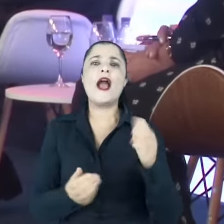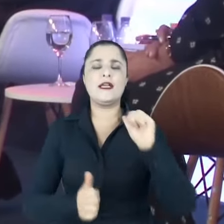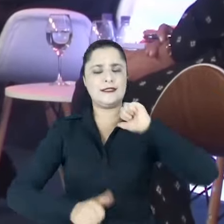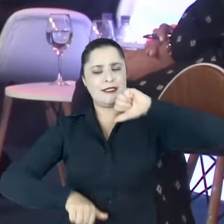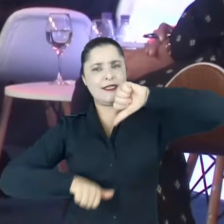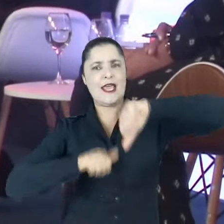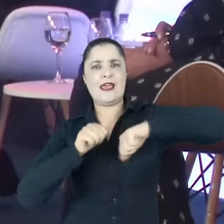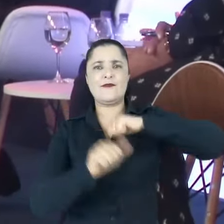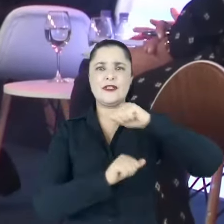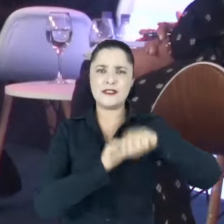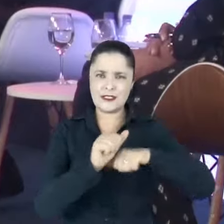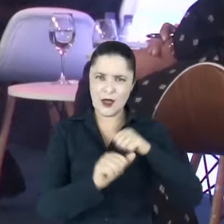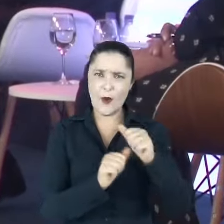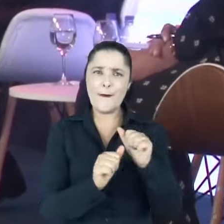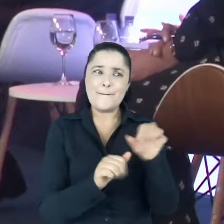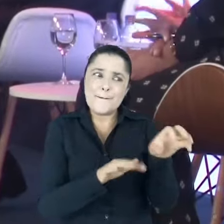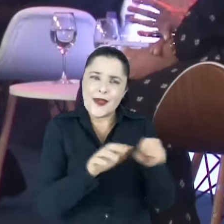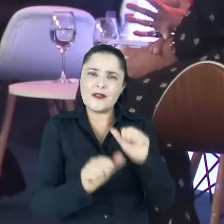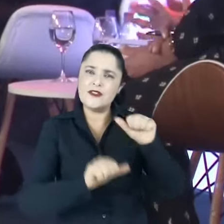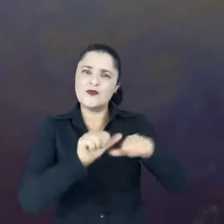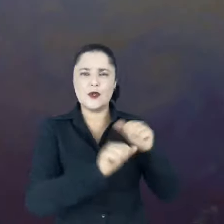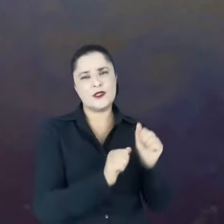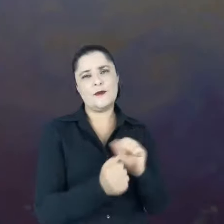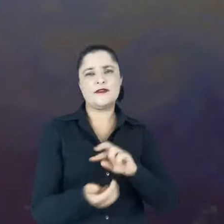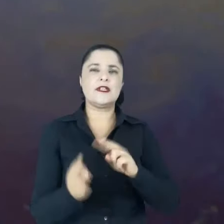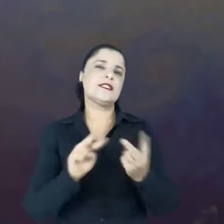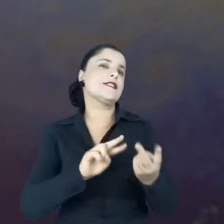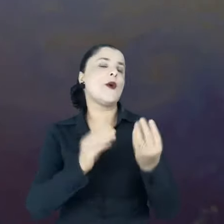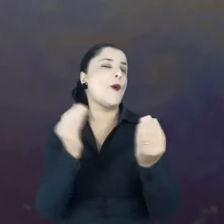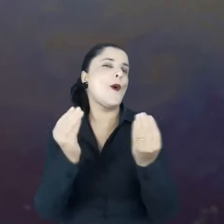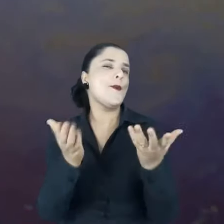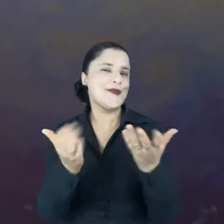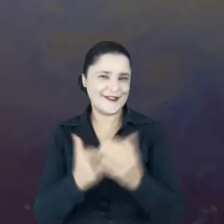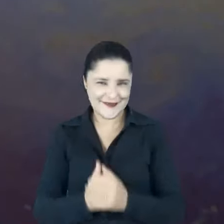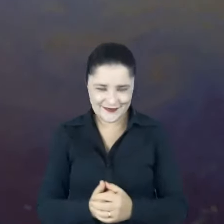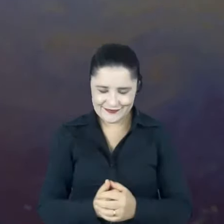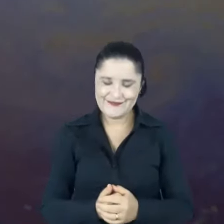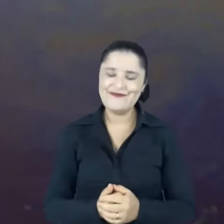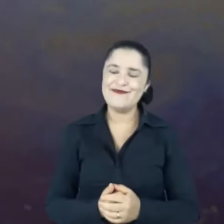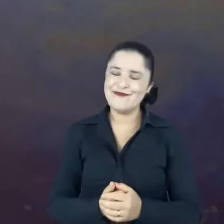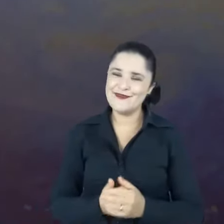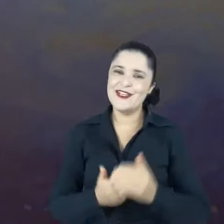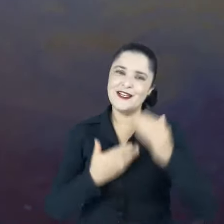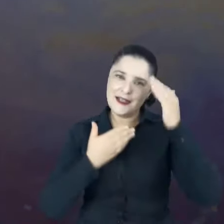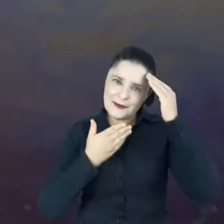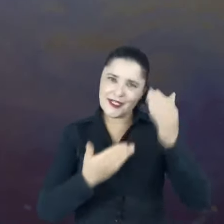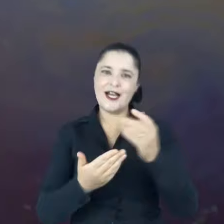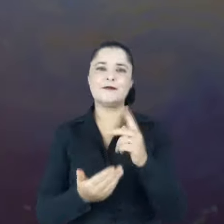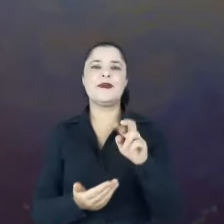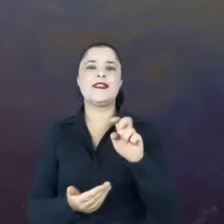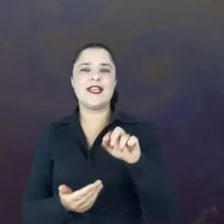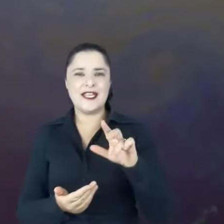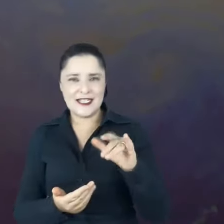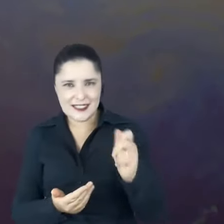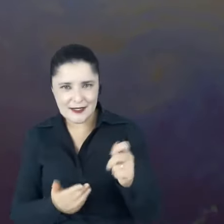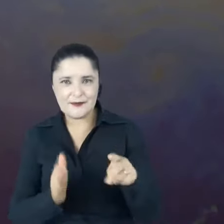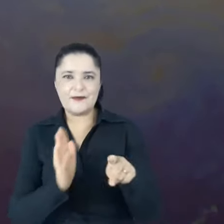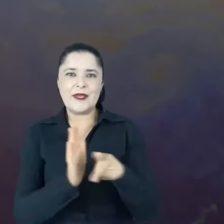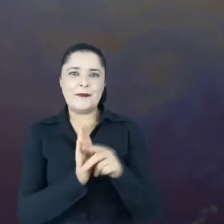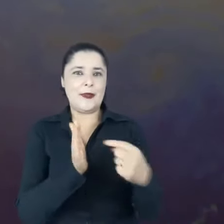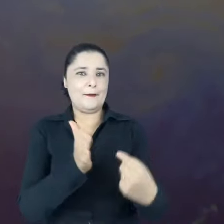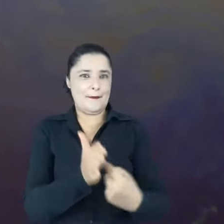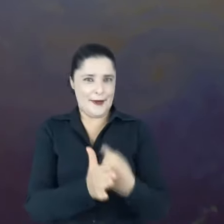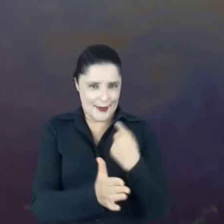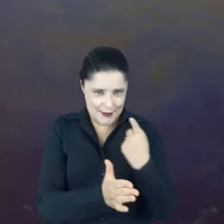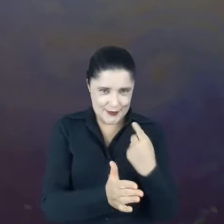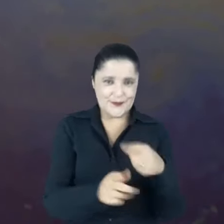a transformação para ajudar essa transição? Obrigado, Patrícia, pela pergunta, mas antes eu também quero fazer